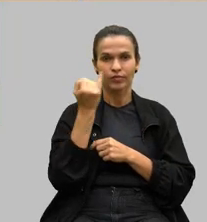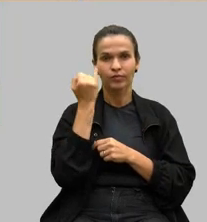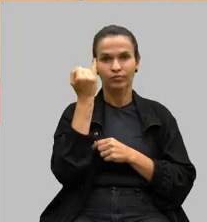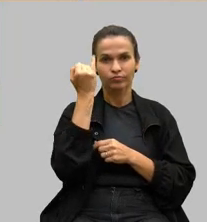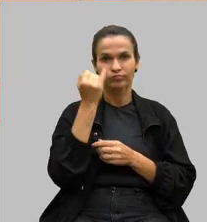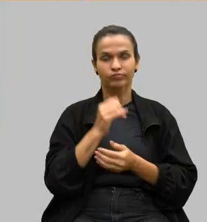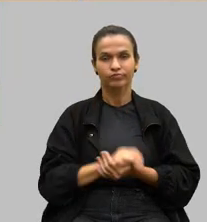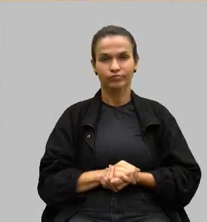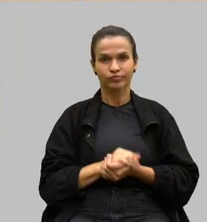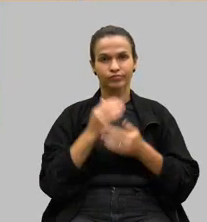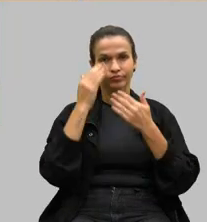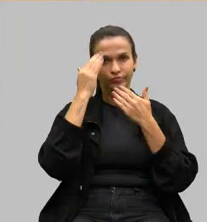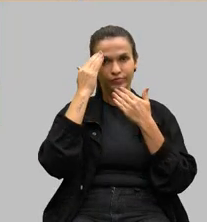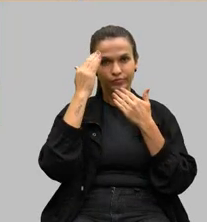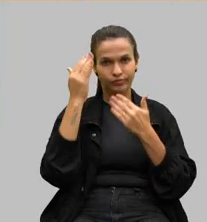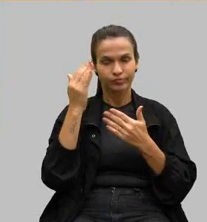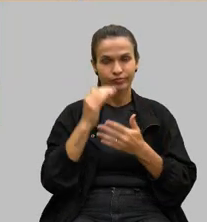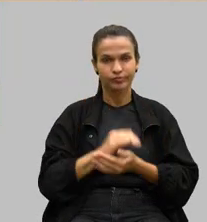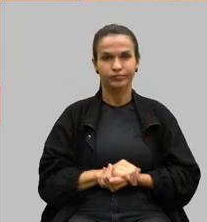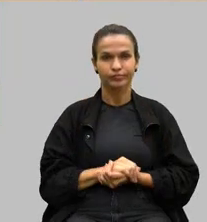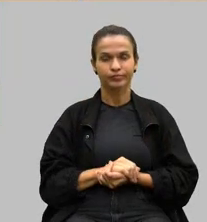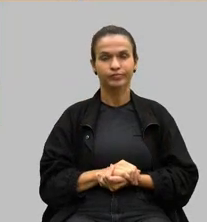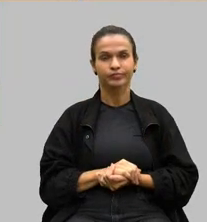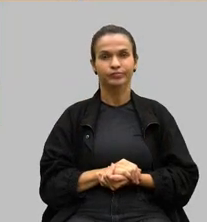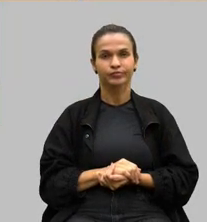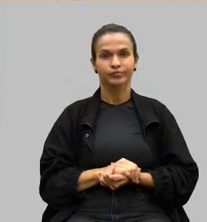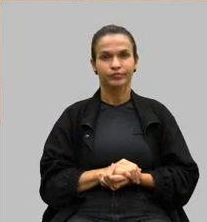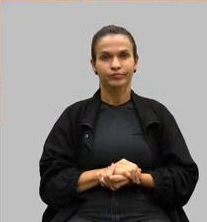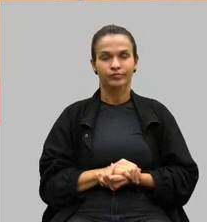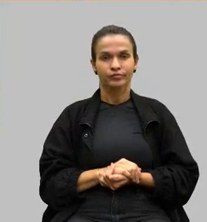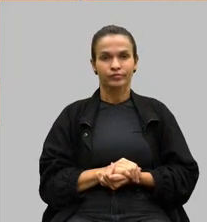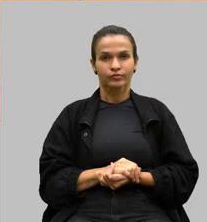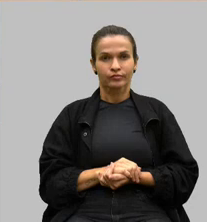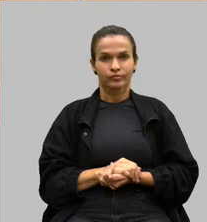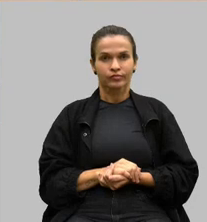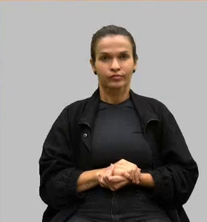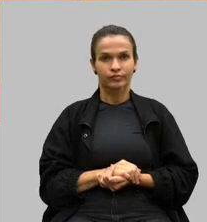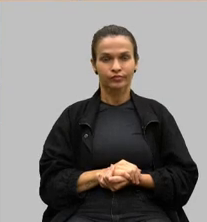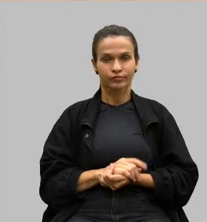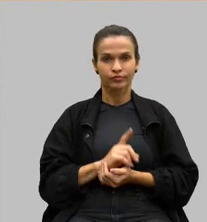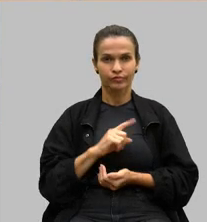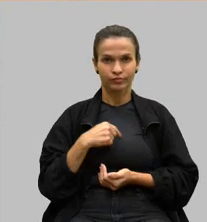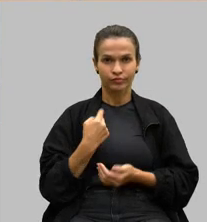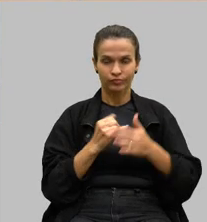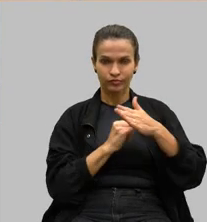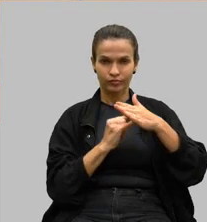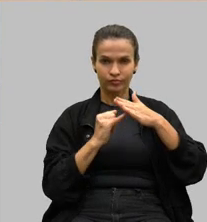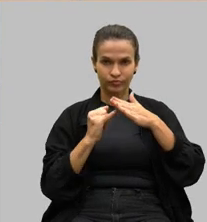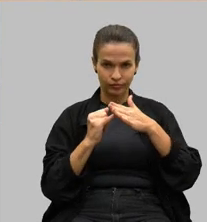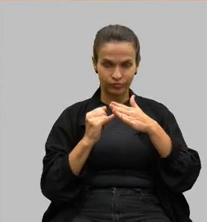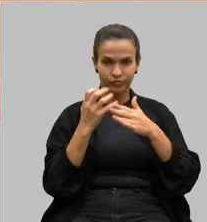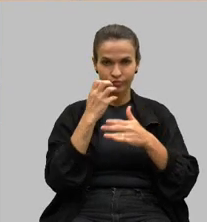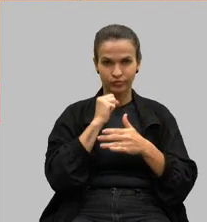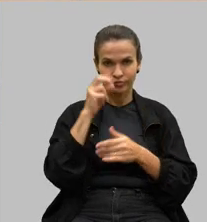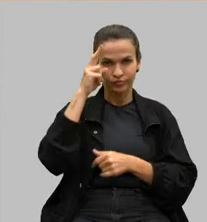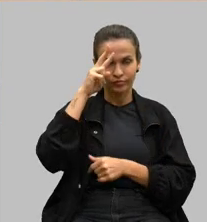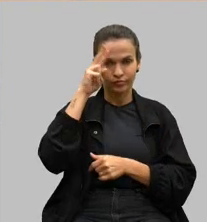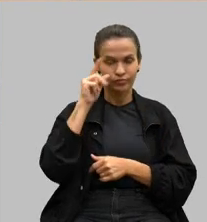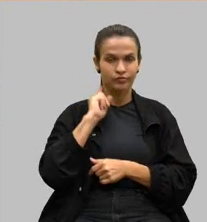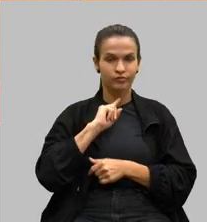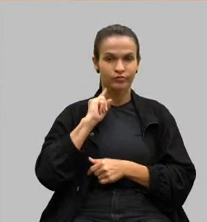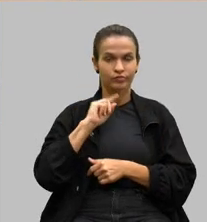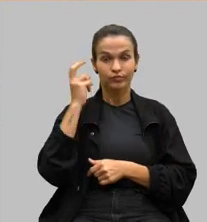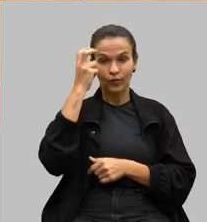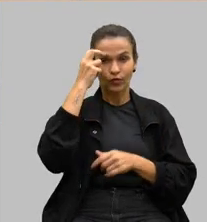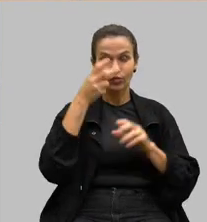cenarab Muito obrigado eh eh nós Instituto patrimônio histórico e artístic de Minas Gerais culturas